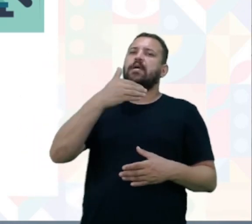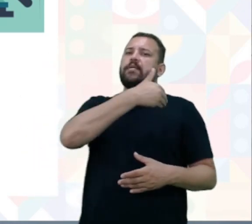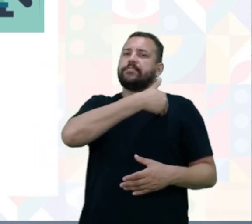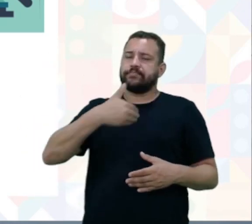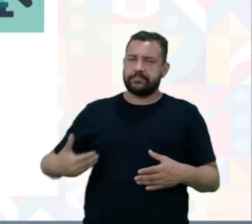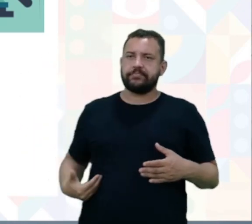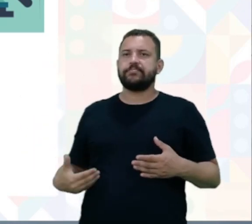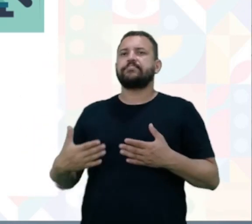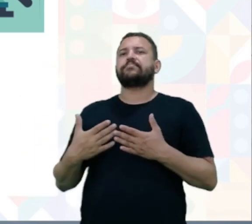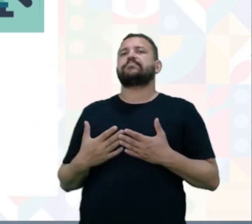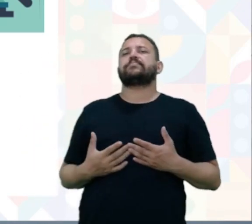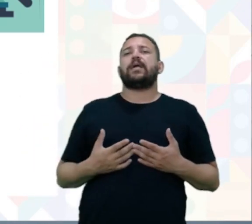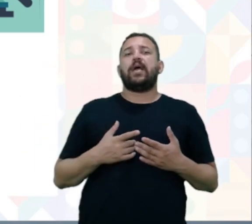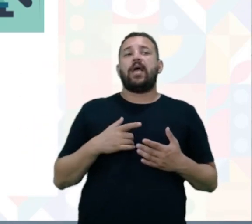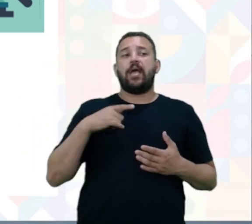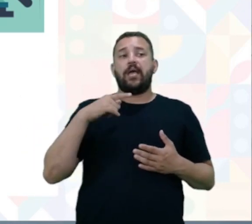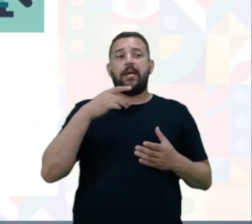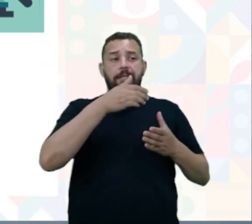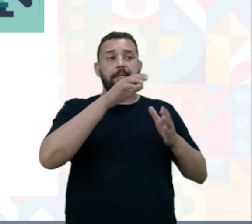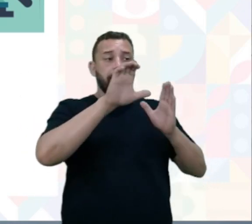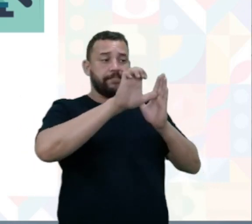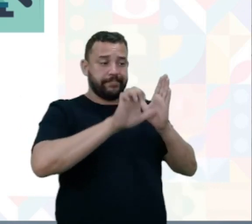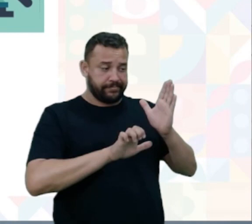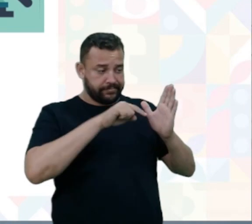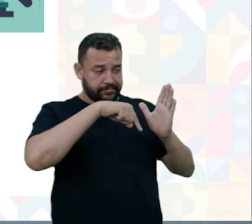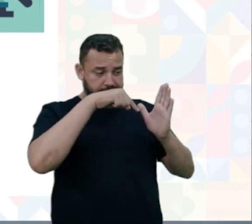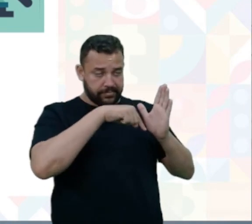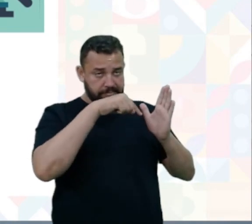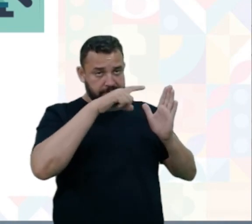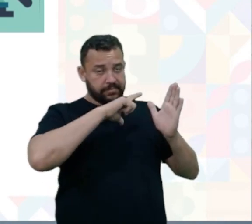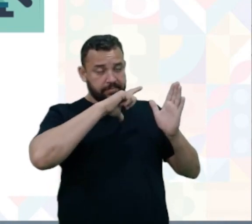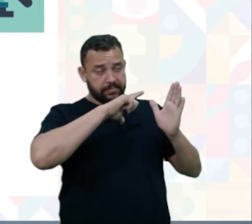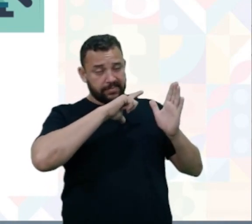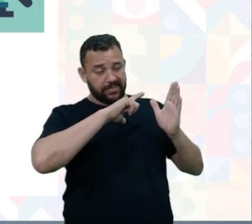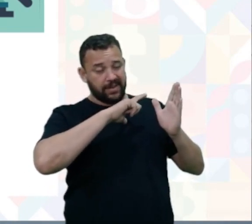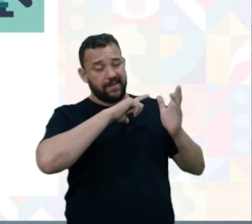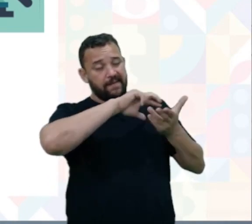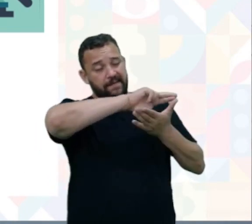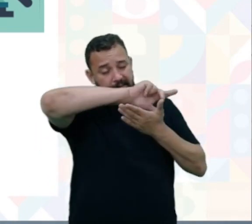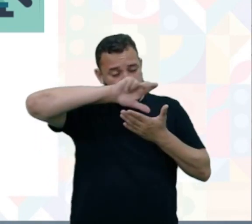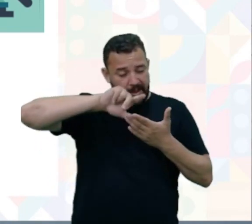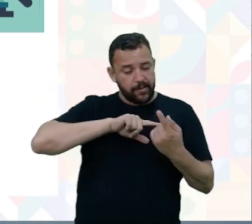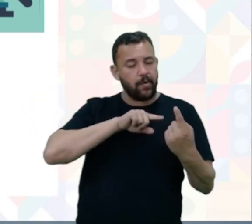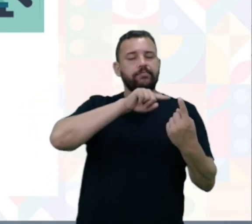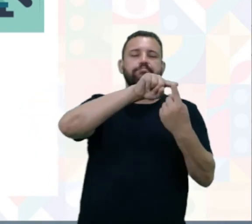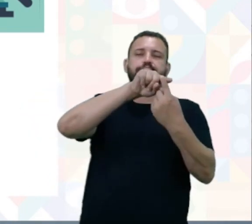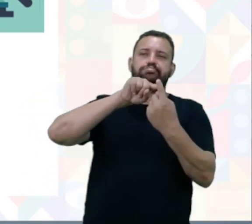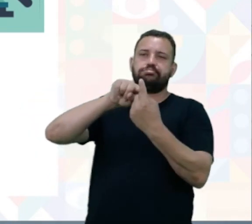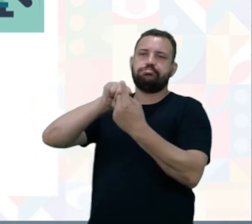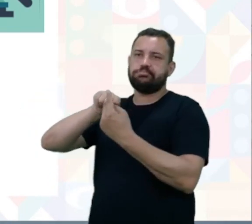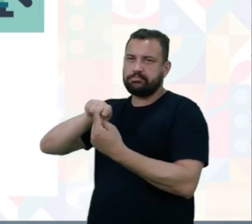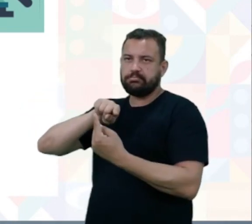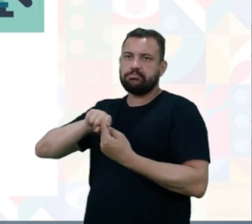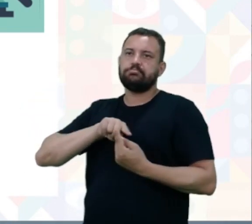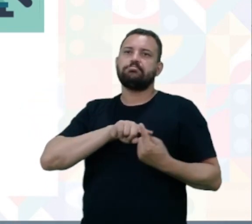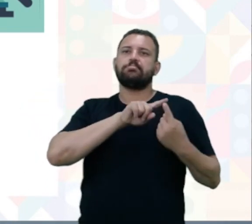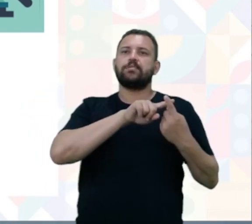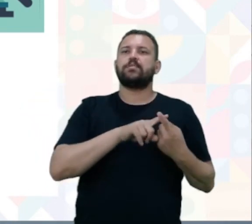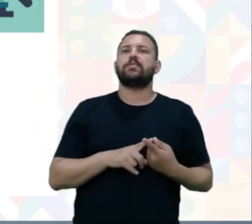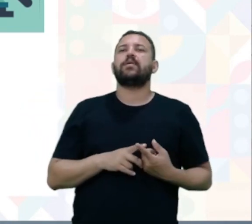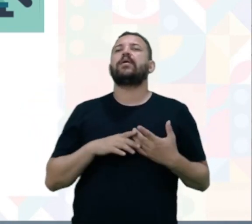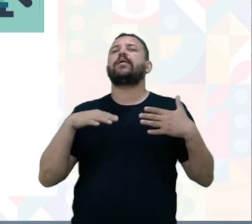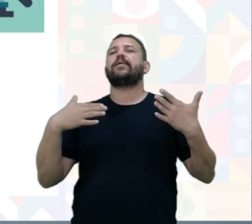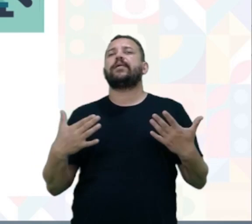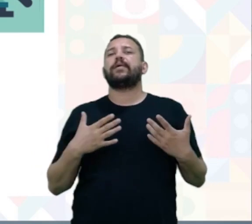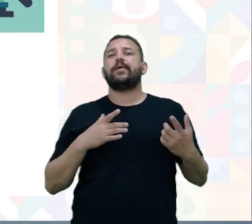através dele que ele pode ter várias finalidades, atendendo a uma